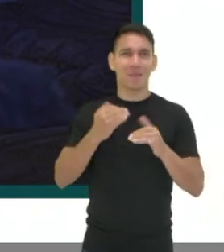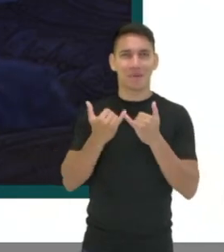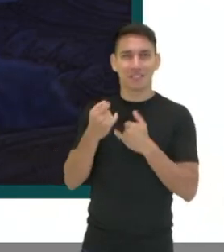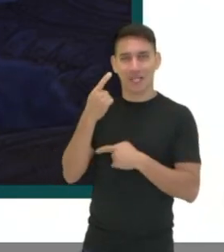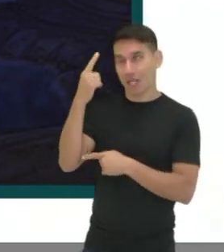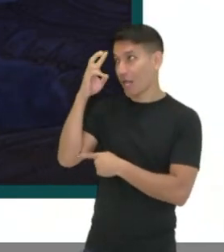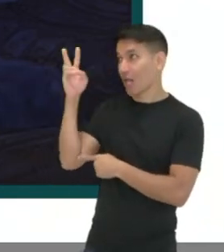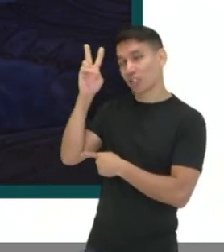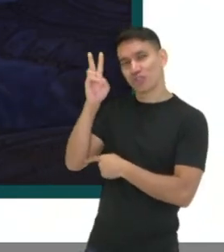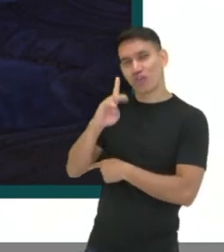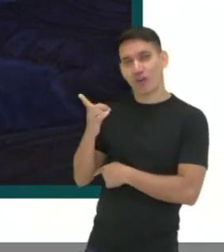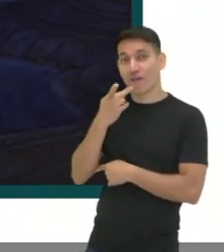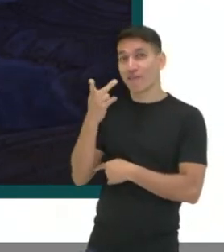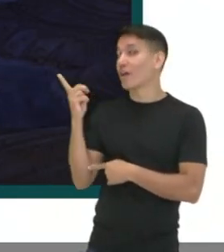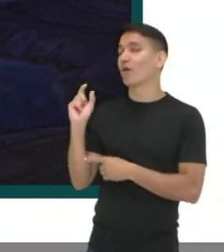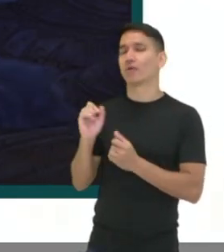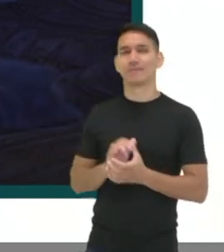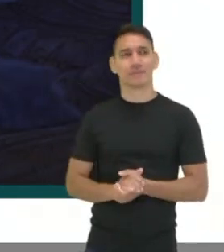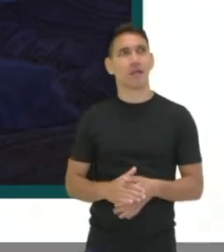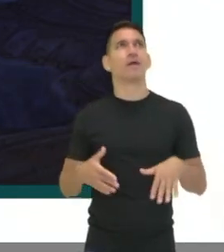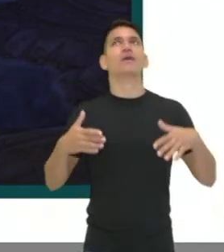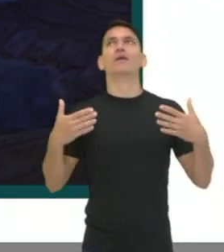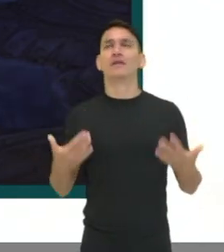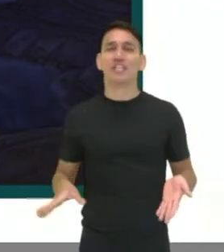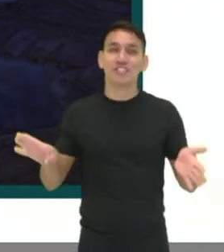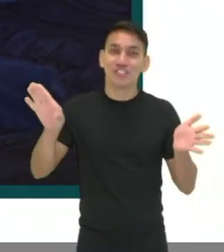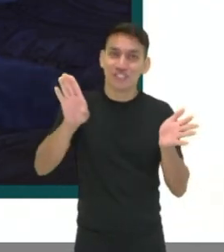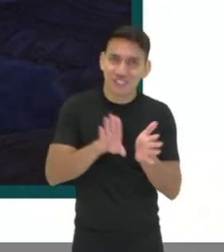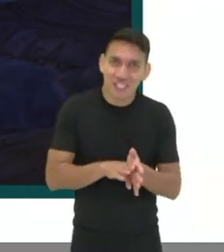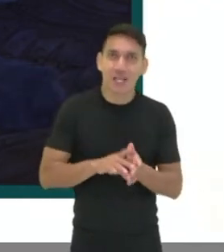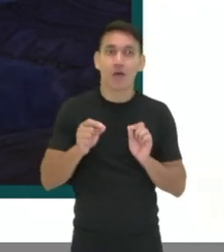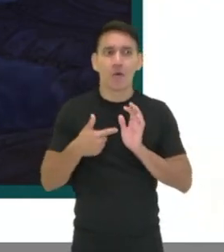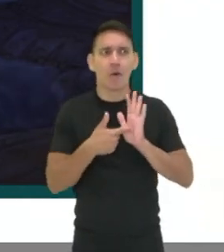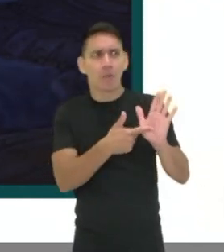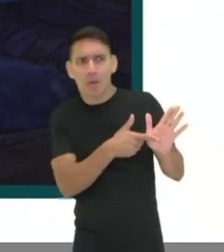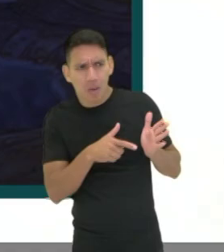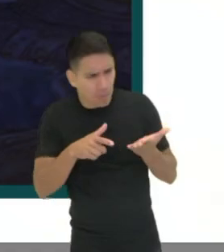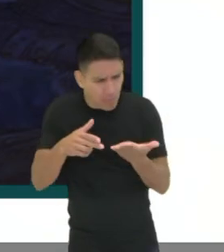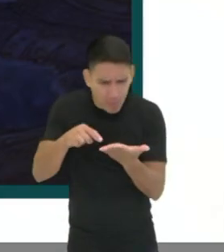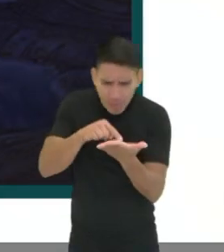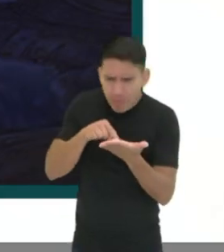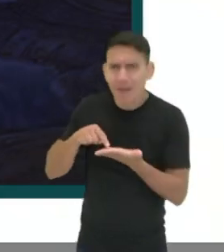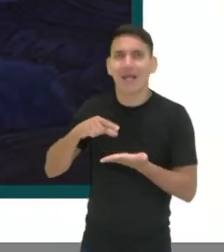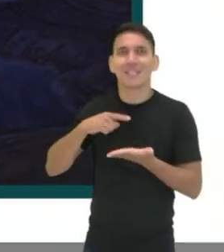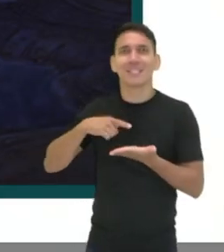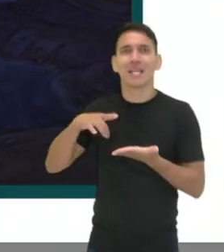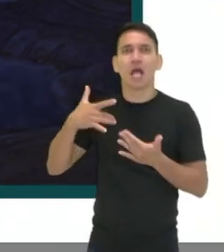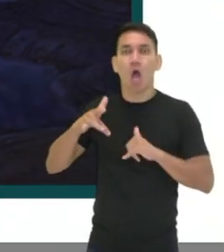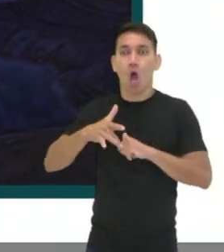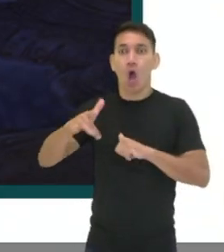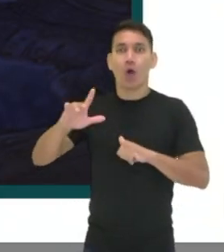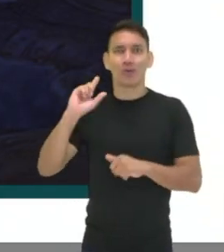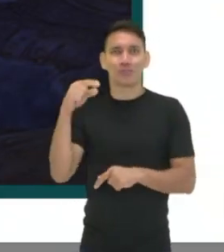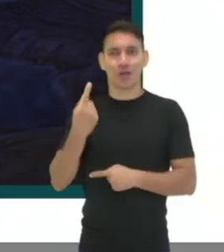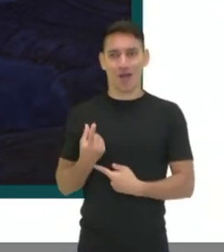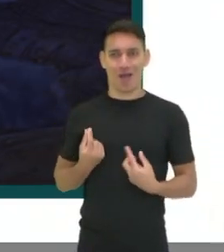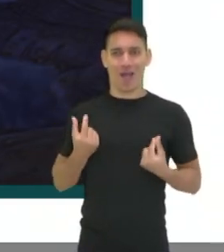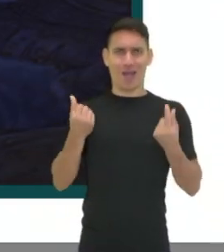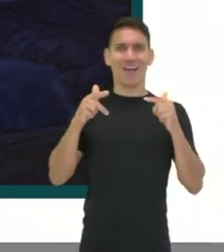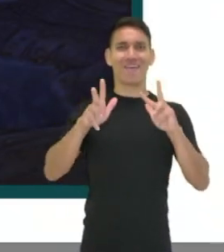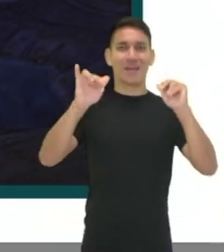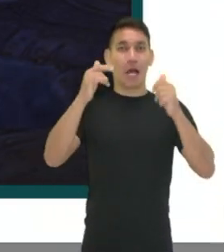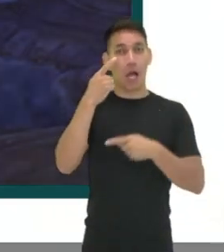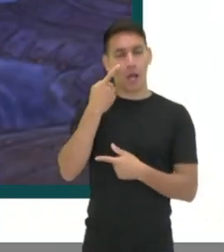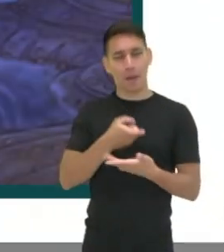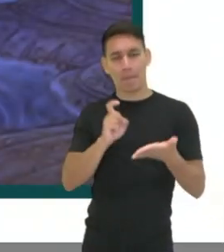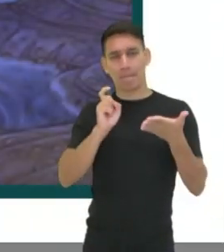ali, ó, finalmente chegamos, né? O mapa mostra que há muito ouro aqui, né? Vamos ser ricos, né? Então aí nós temos, ó, vamos